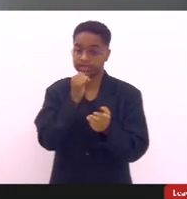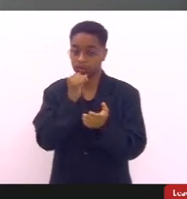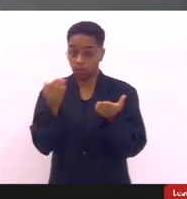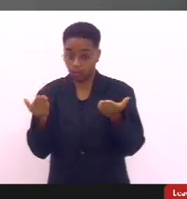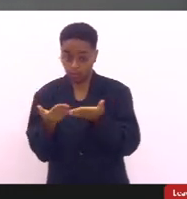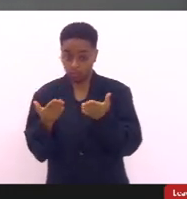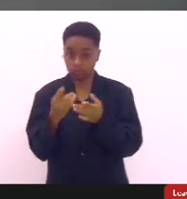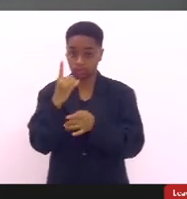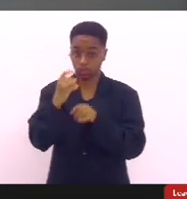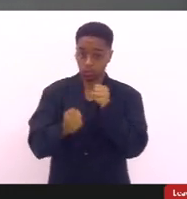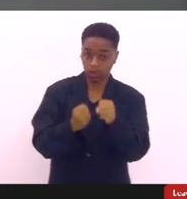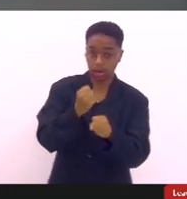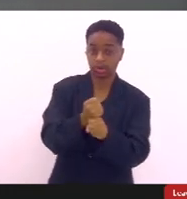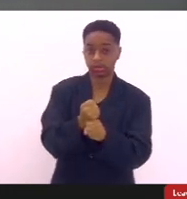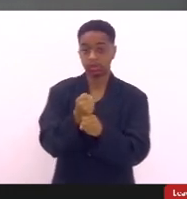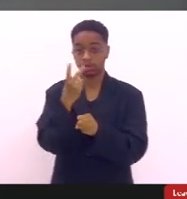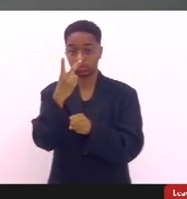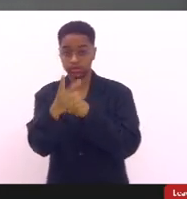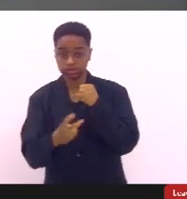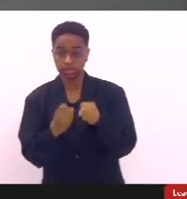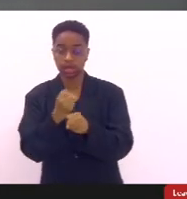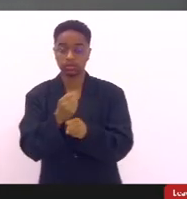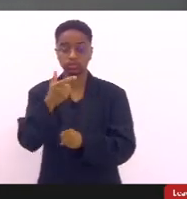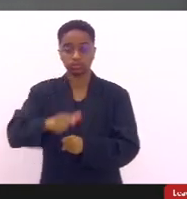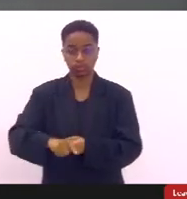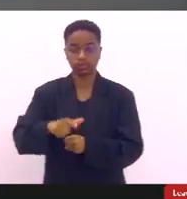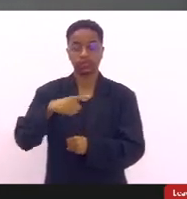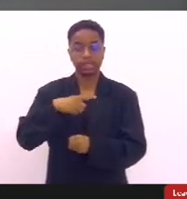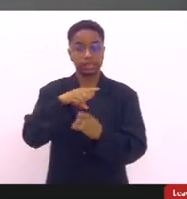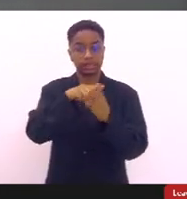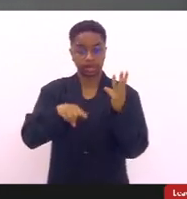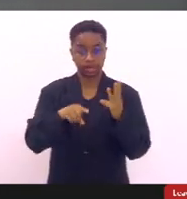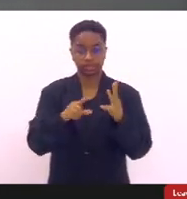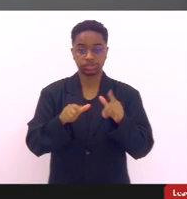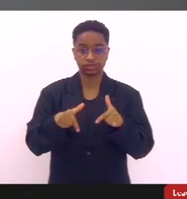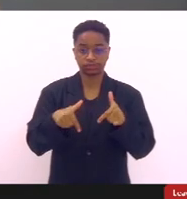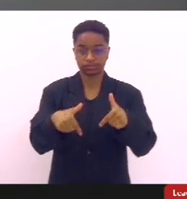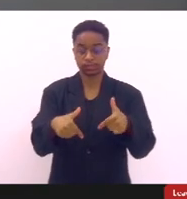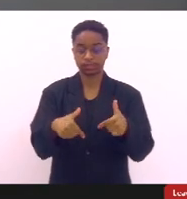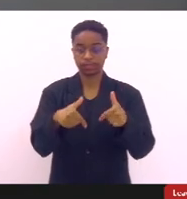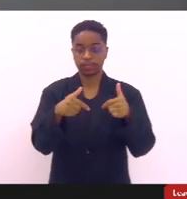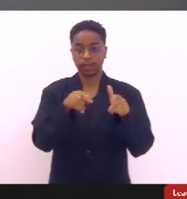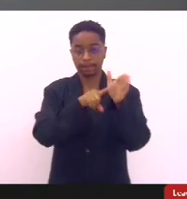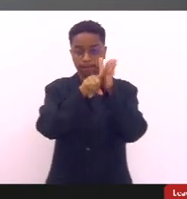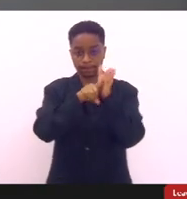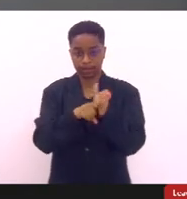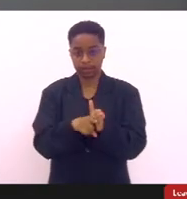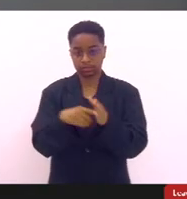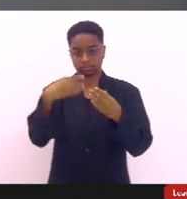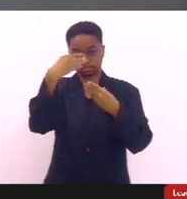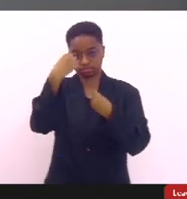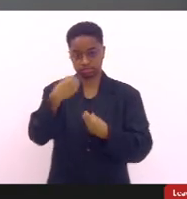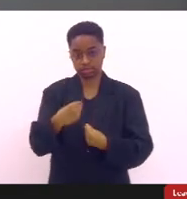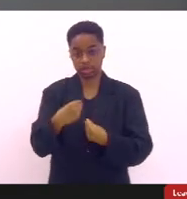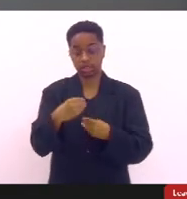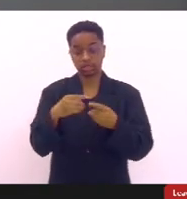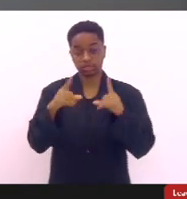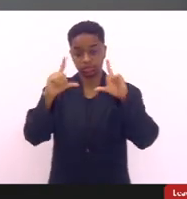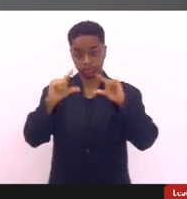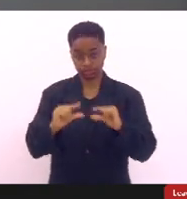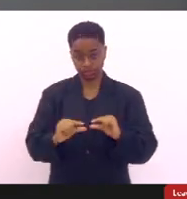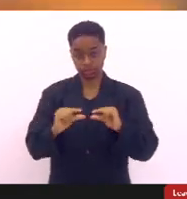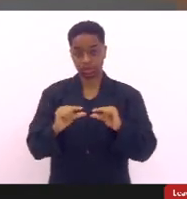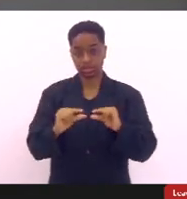faz daqui a 1 ano, daqui a 2 anos, entendeu? Faz 3 screenings. Você reduz a menos de 1% a prevalência